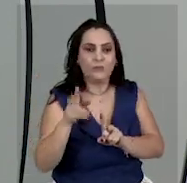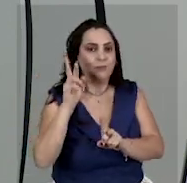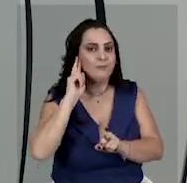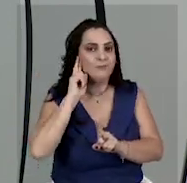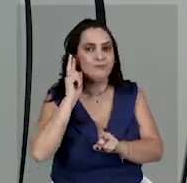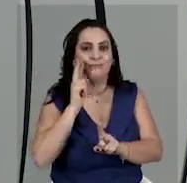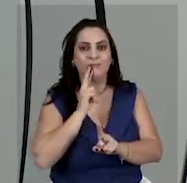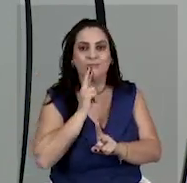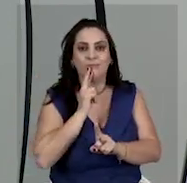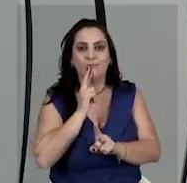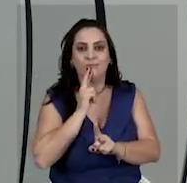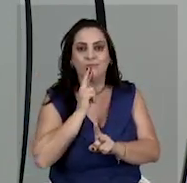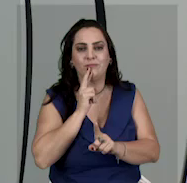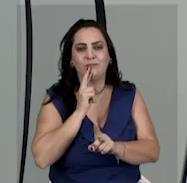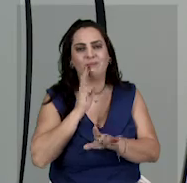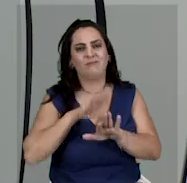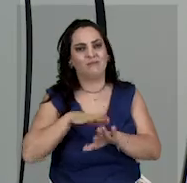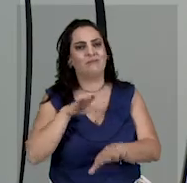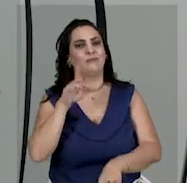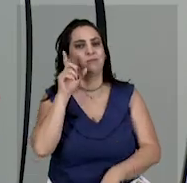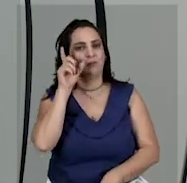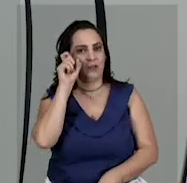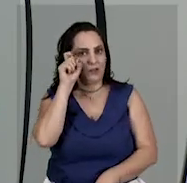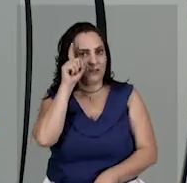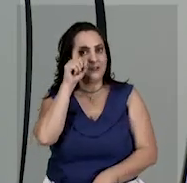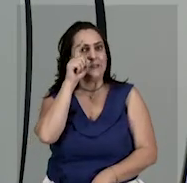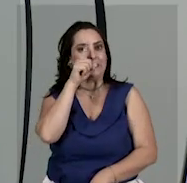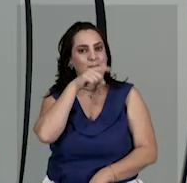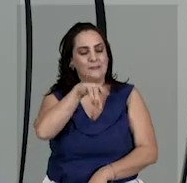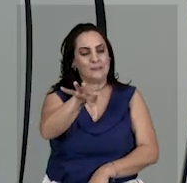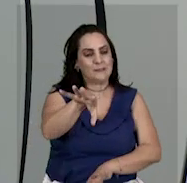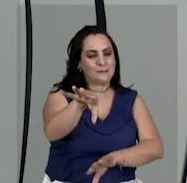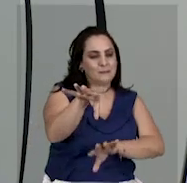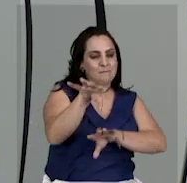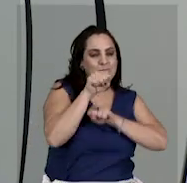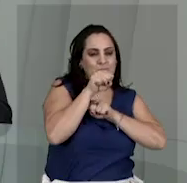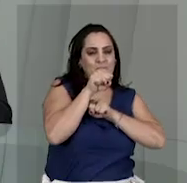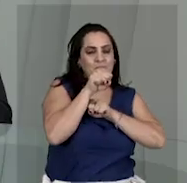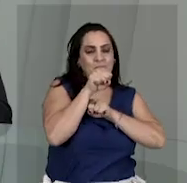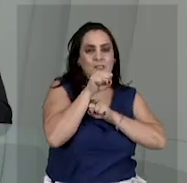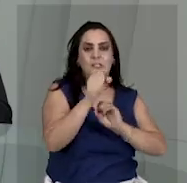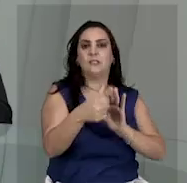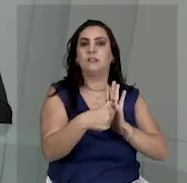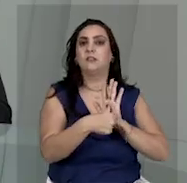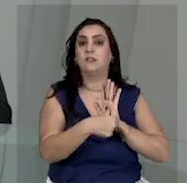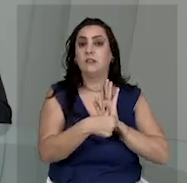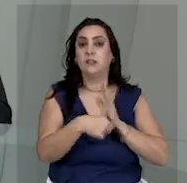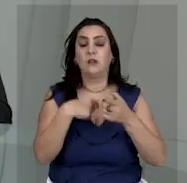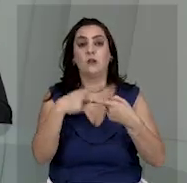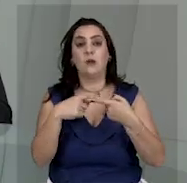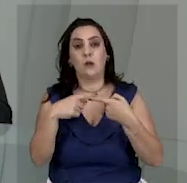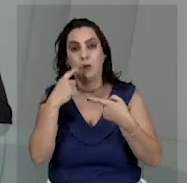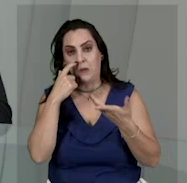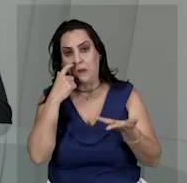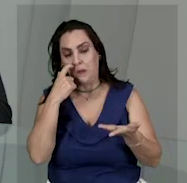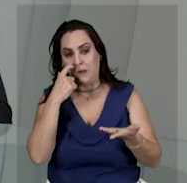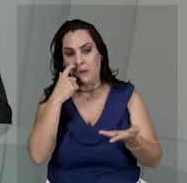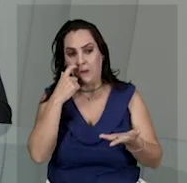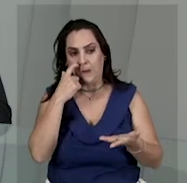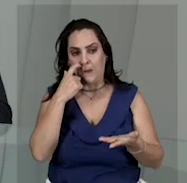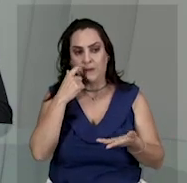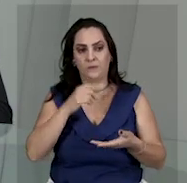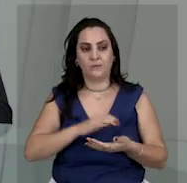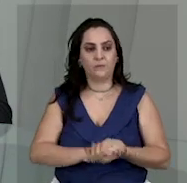ele também é mais difícil adquirir a identidade surda, né? Porque o surdo, ele tem uma identidade.